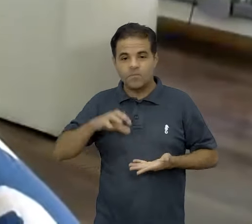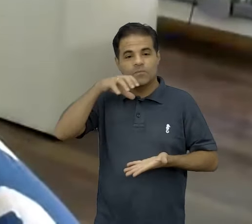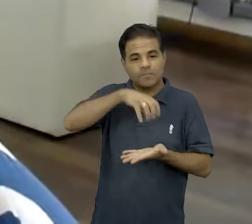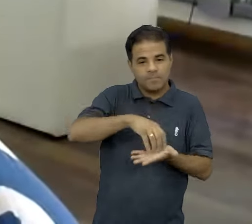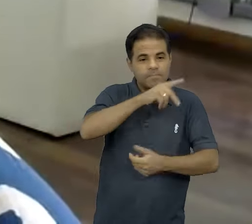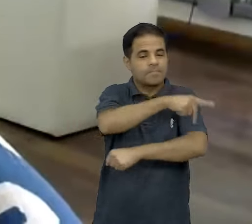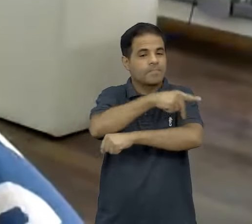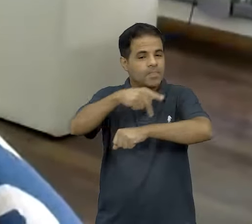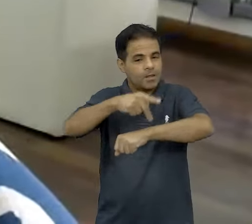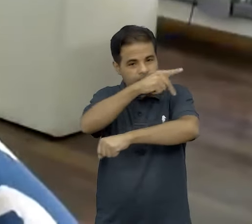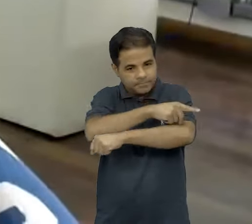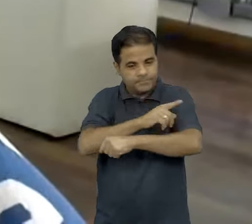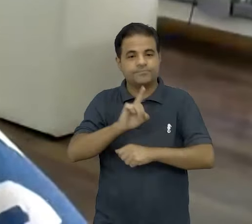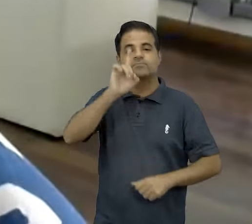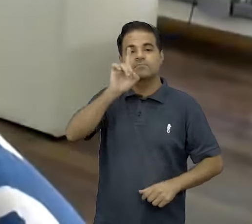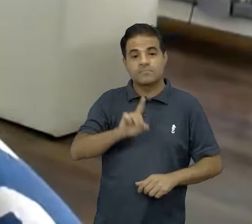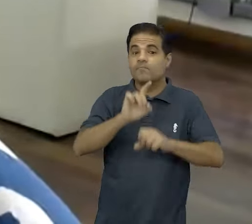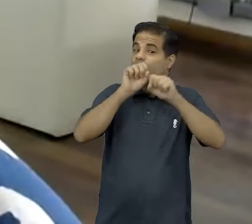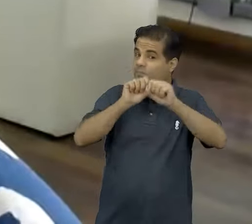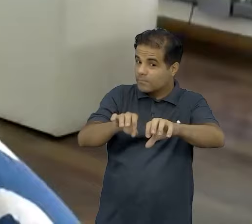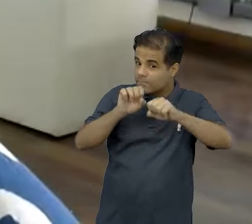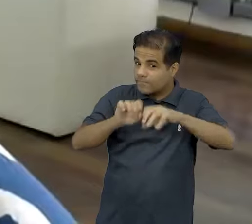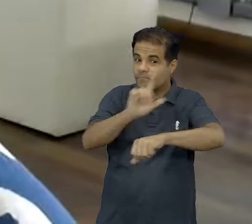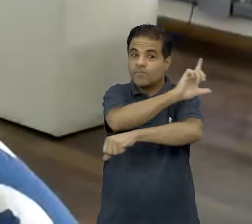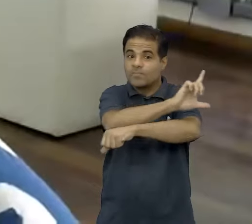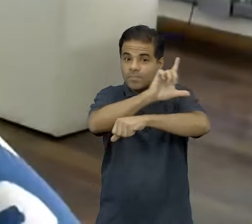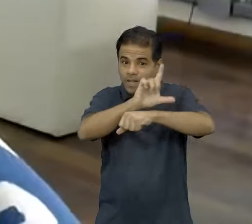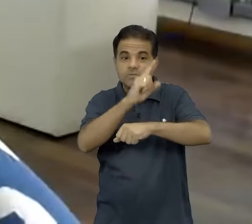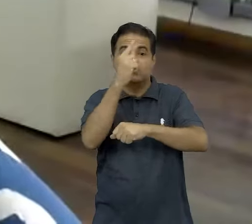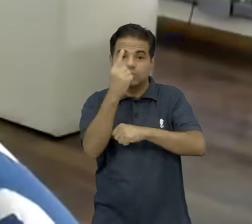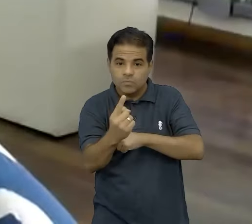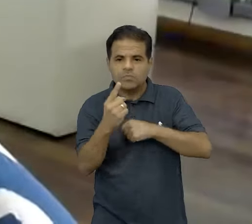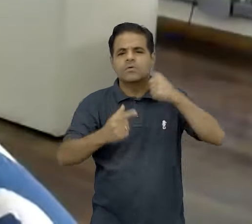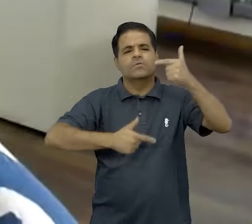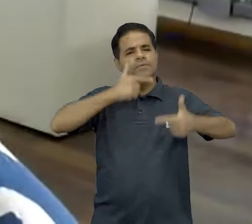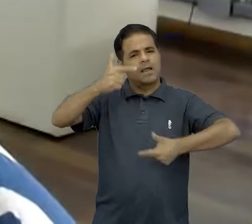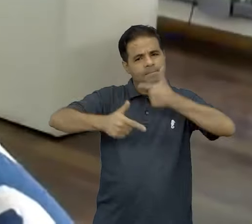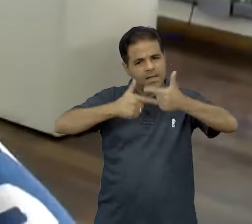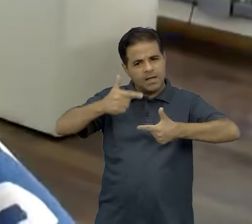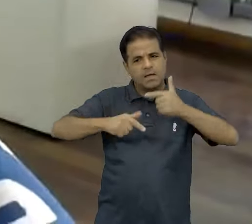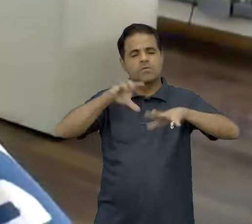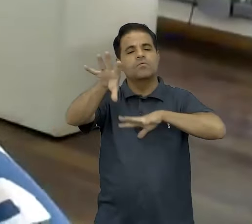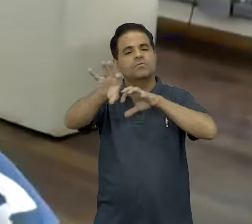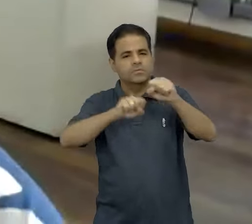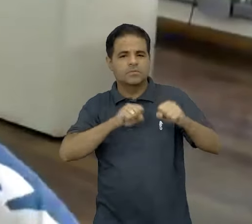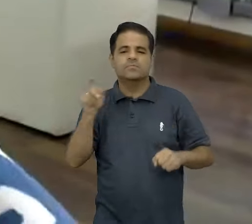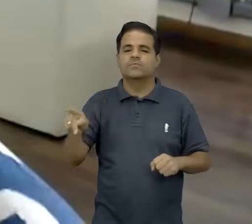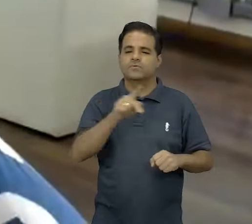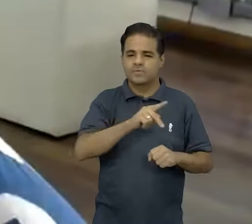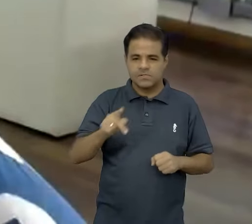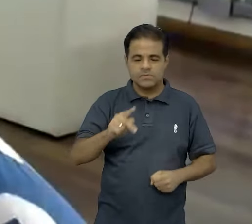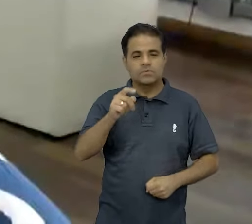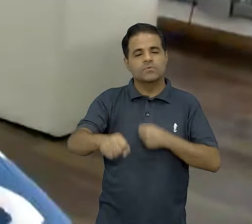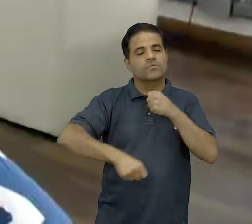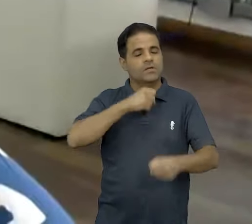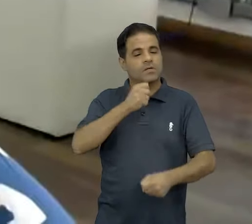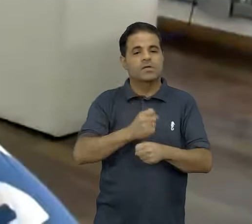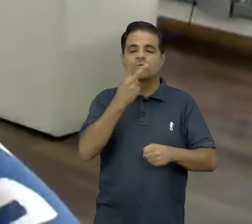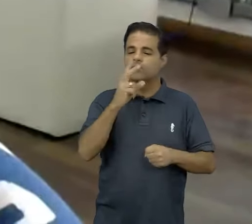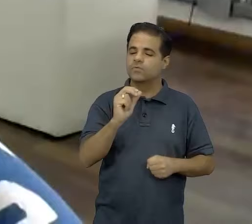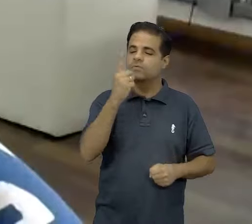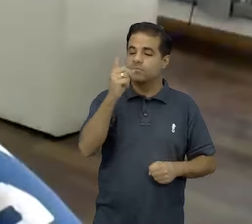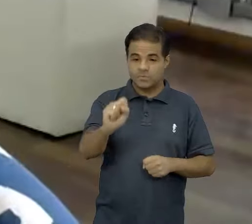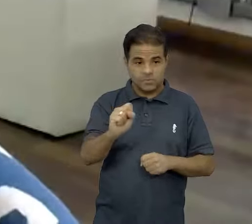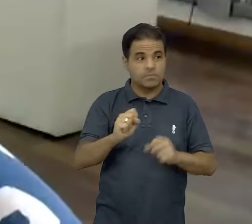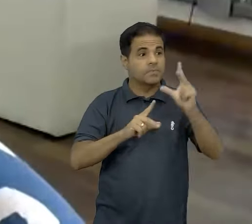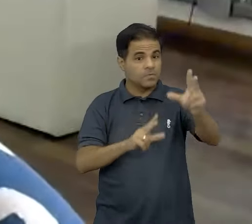núcleo pedagógico daqui da Diretoria de Ensino Leste 1. Eu trabalho com a formação de professores desde 2018, mas